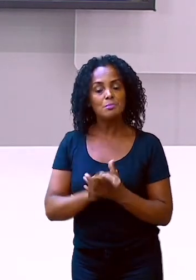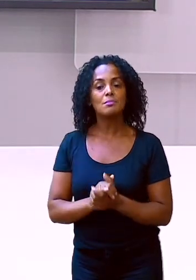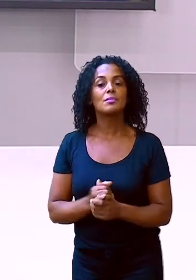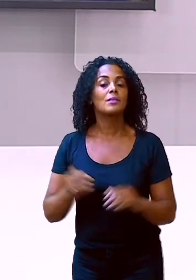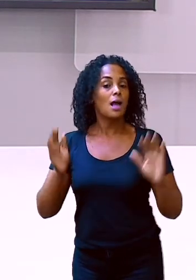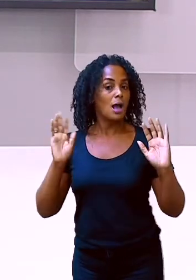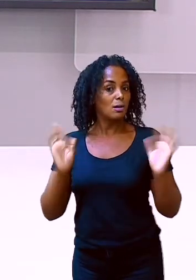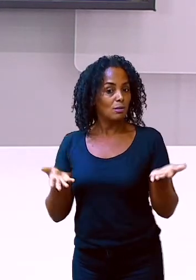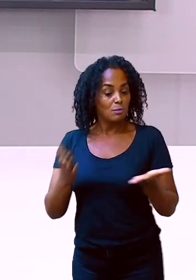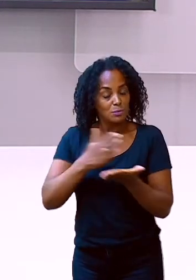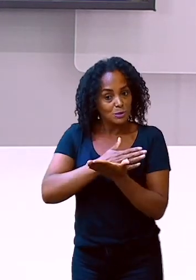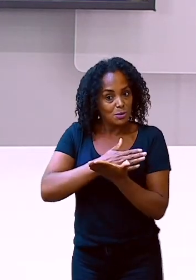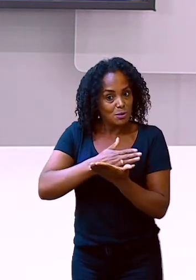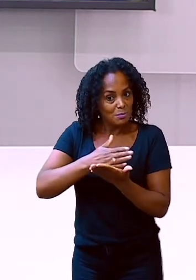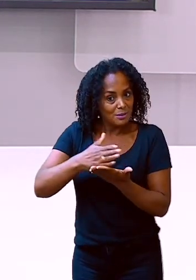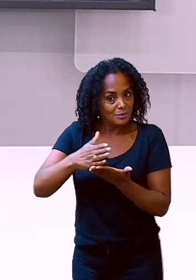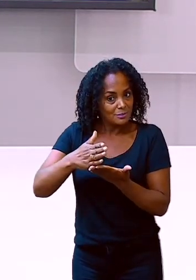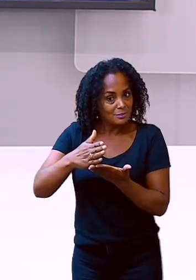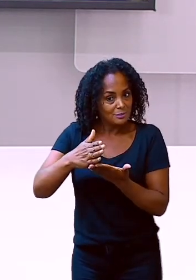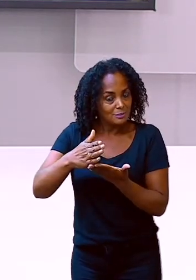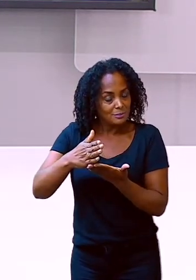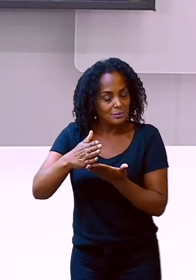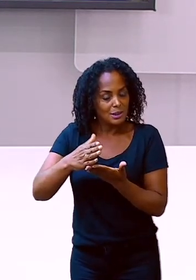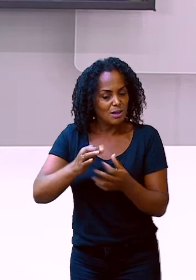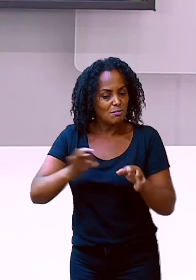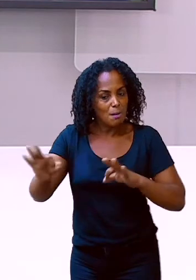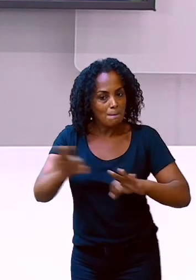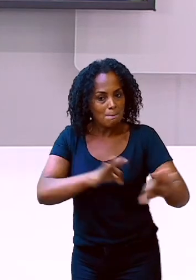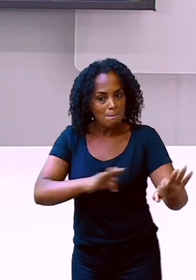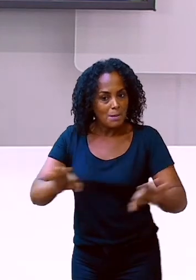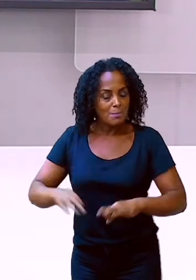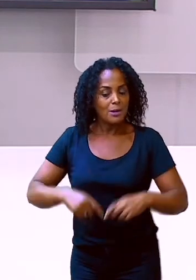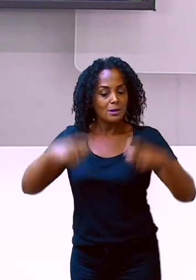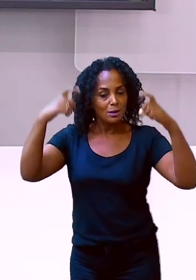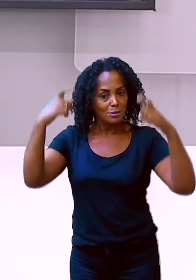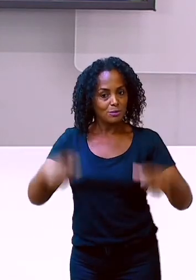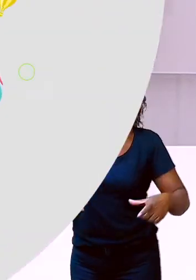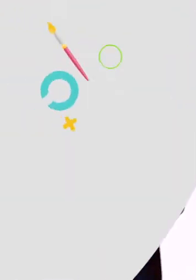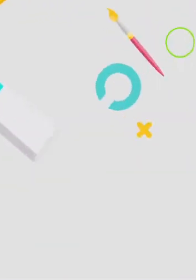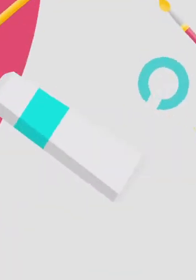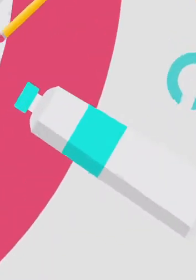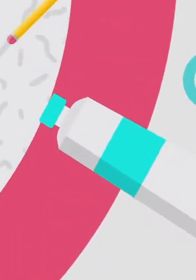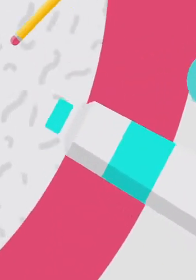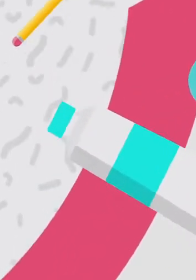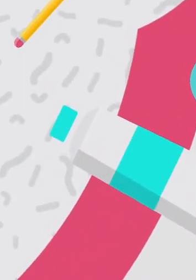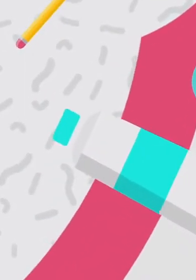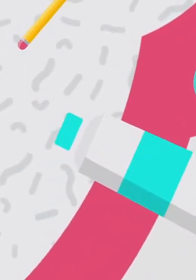colocar a mão na massa. A professora vai preparar o ambiente e já já ela está de volta.